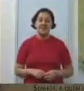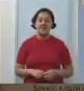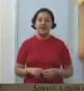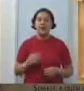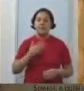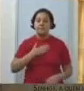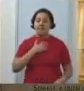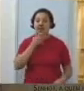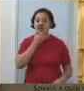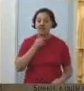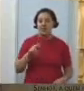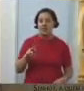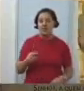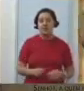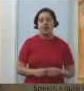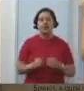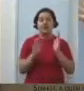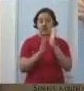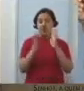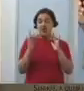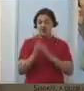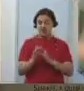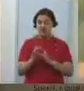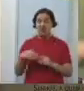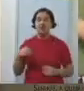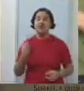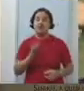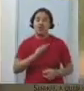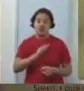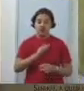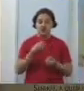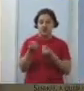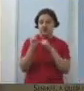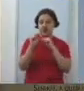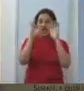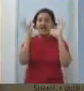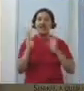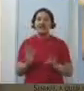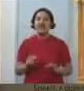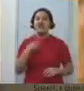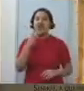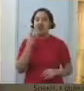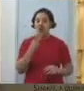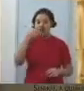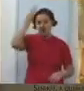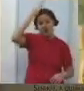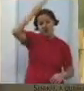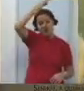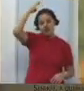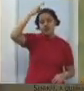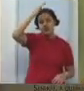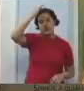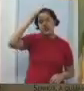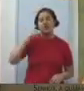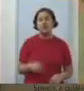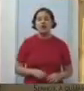Meus irmãos, Jesus, para nos dar felicidade, falou que o Espírito Santo, além de ser água, é